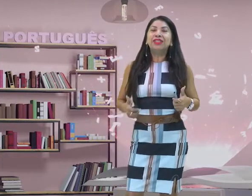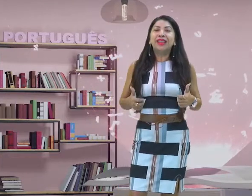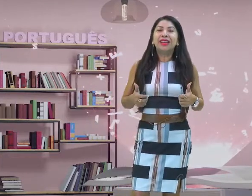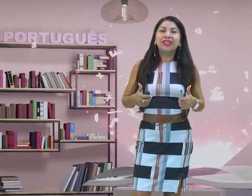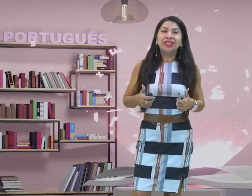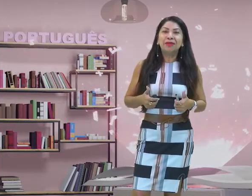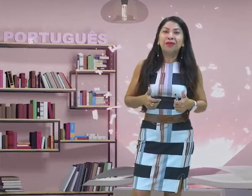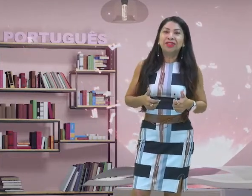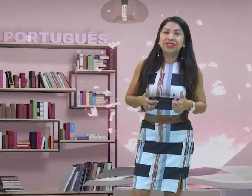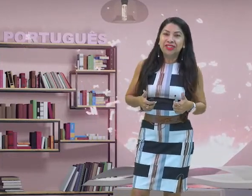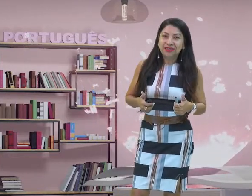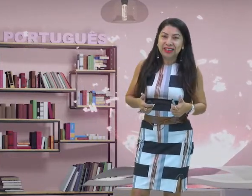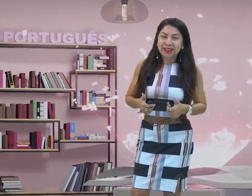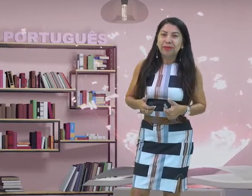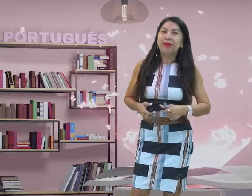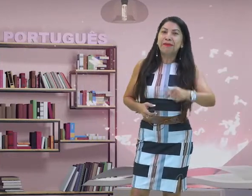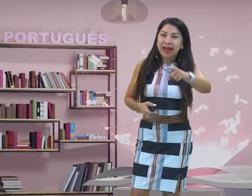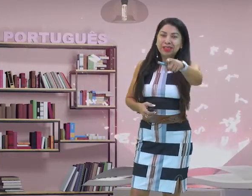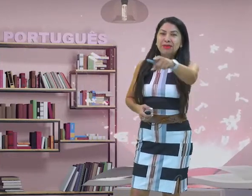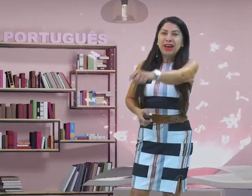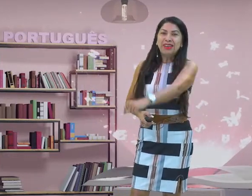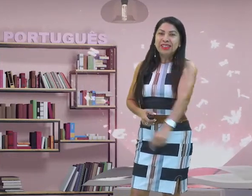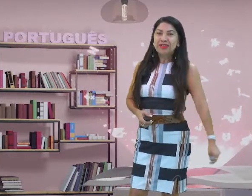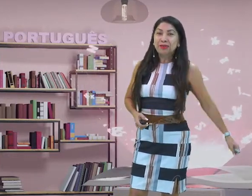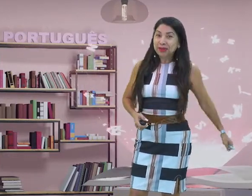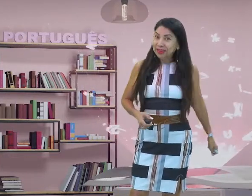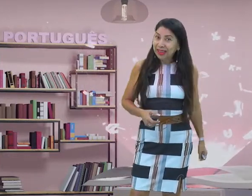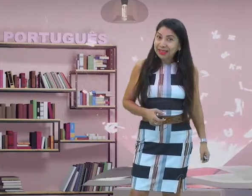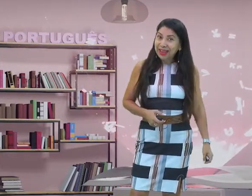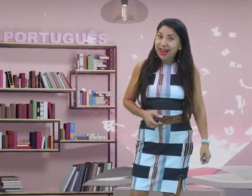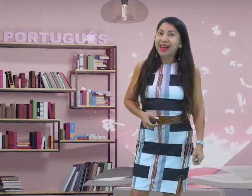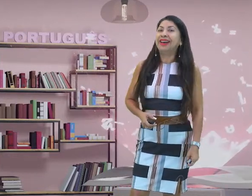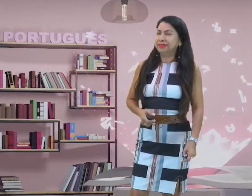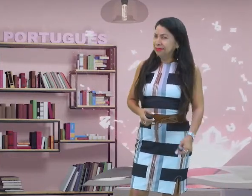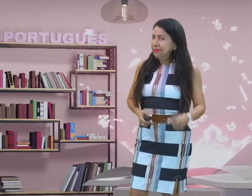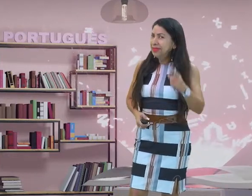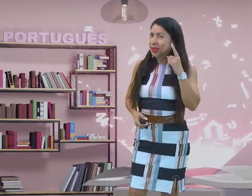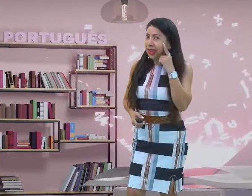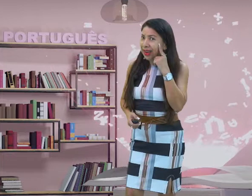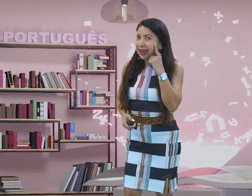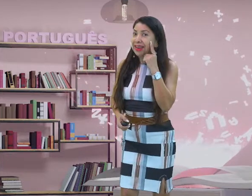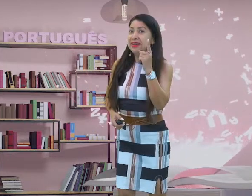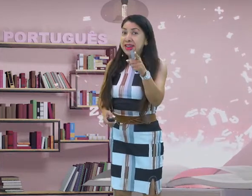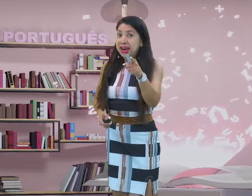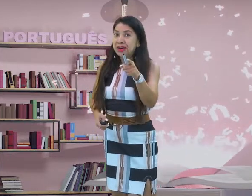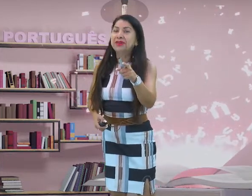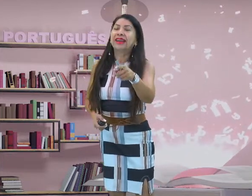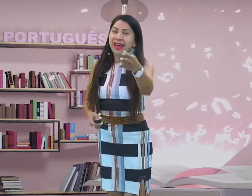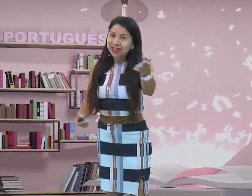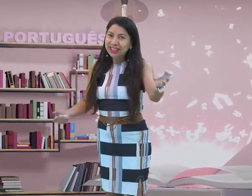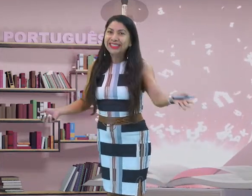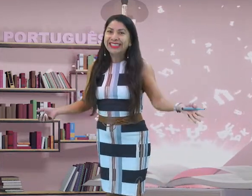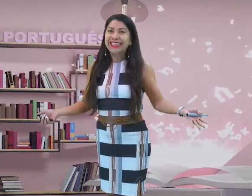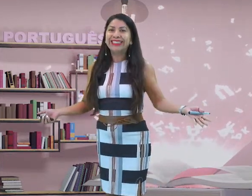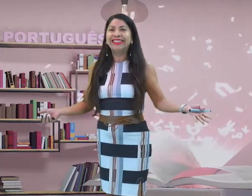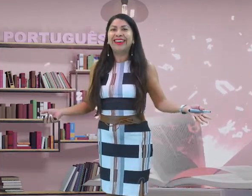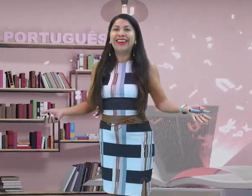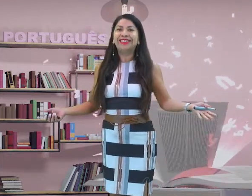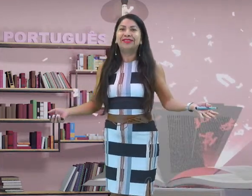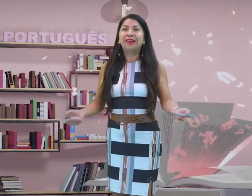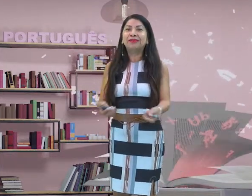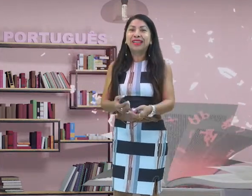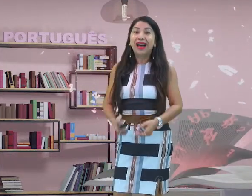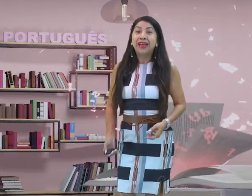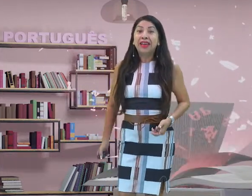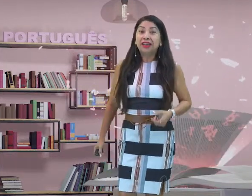Todo mundo de energia positiva aí para mais uma aula de língua portuguesa? Quê? Não? Claro que sim,